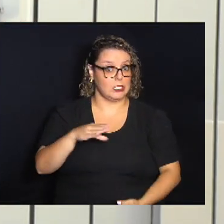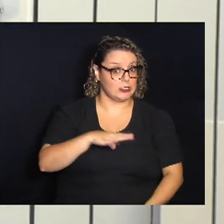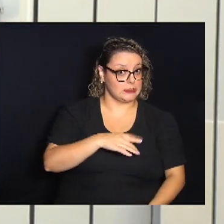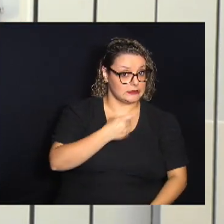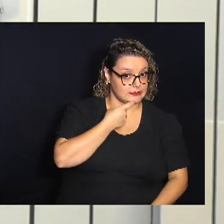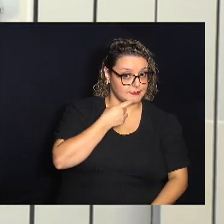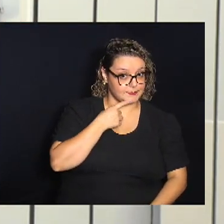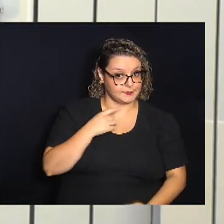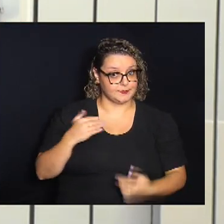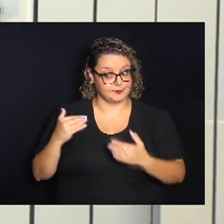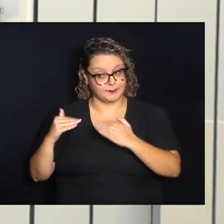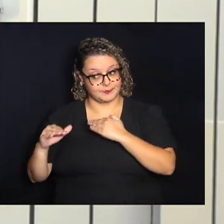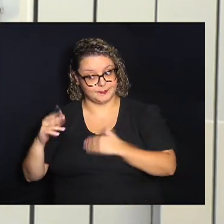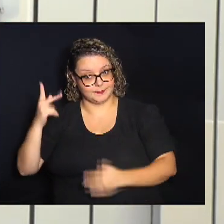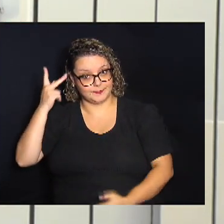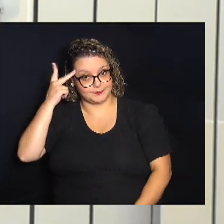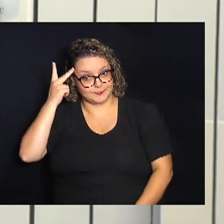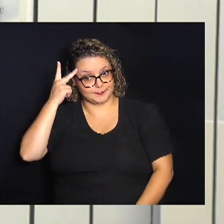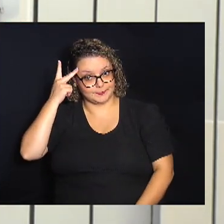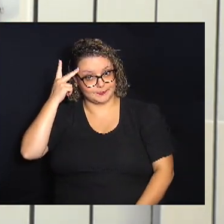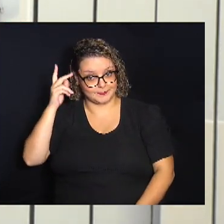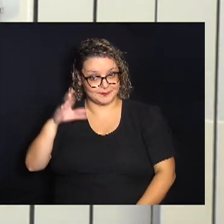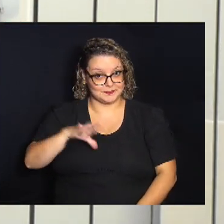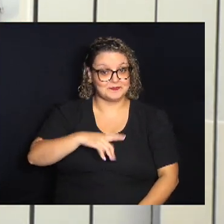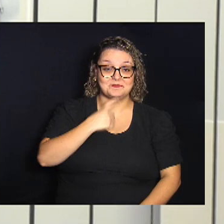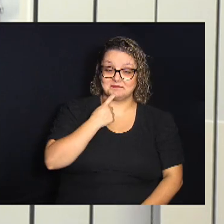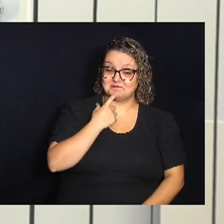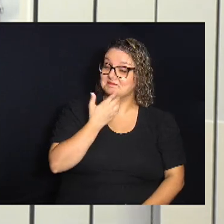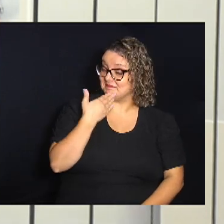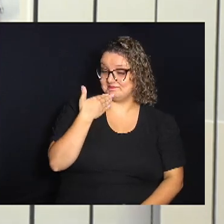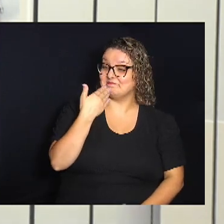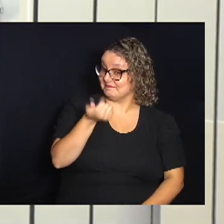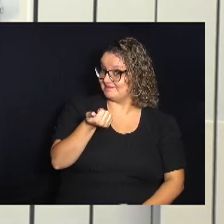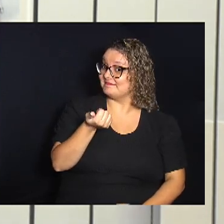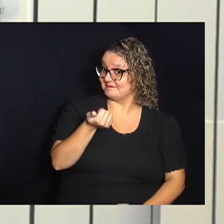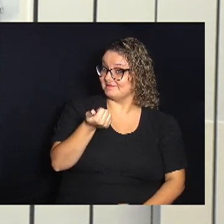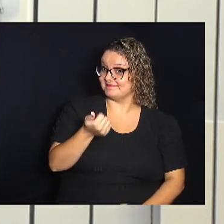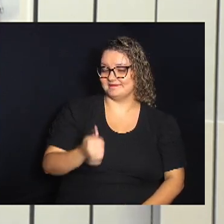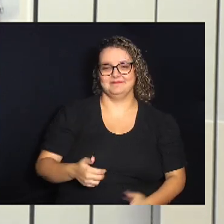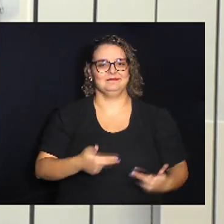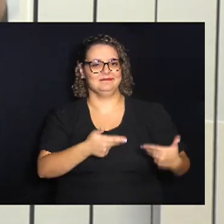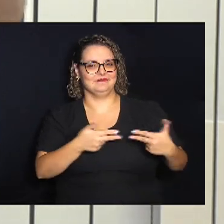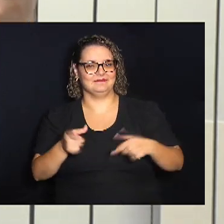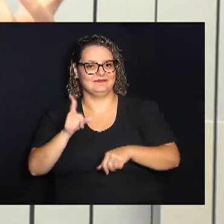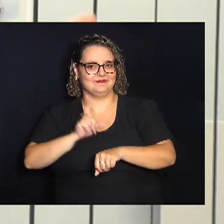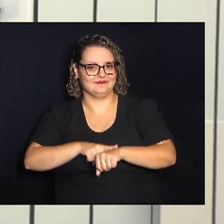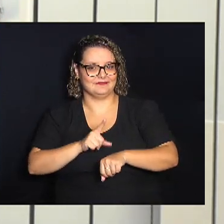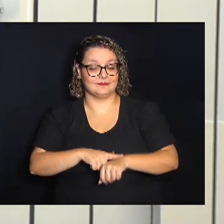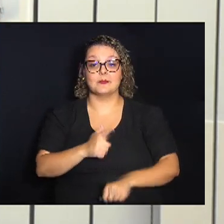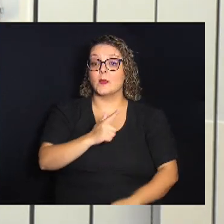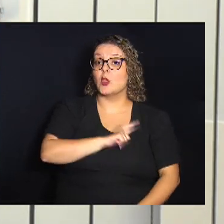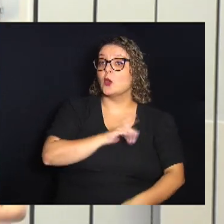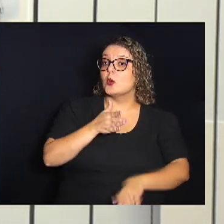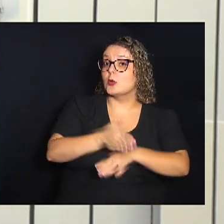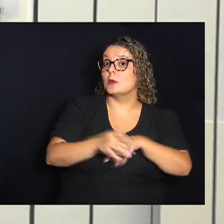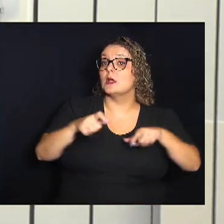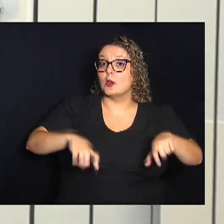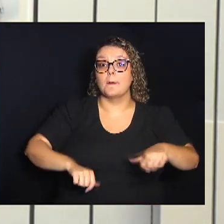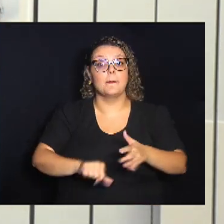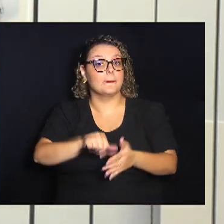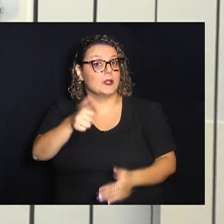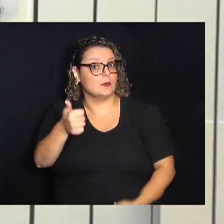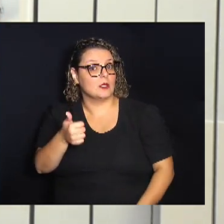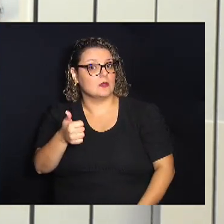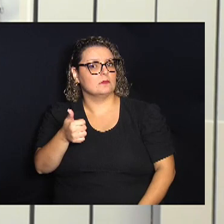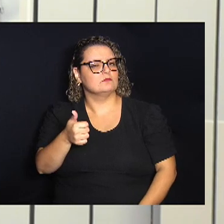os paulistanos. E os campineiros levaram a melhor, viu? Pela ordem cronológica, o Guarani entrou em campo primeiro,